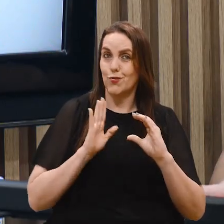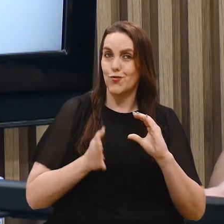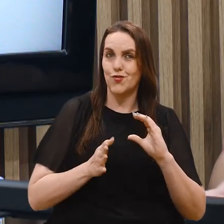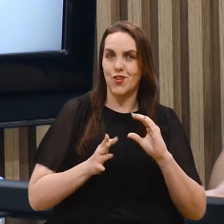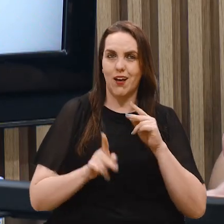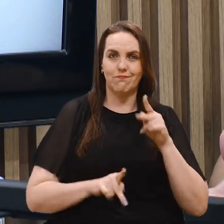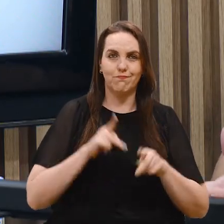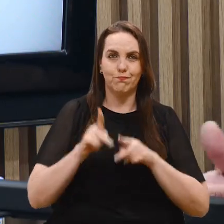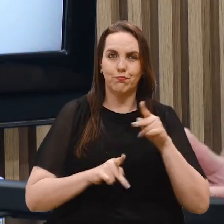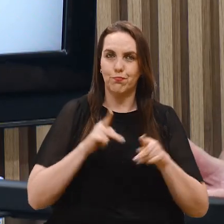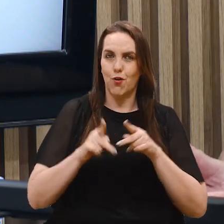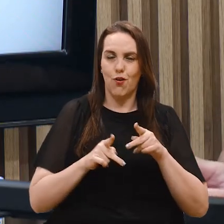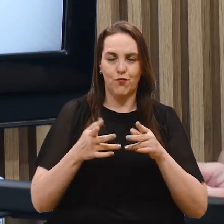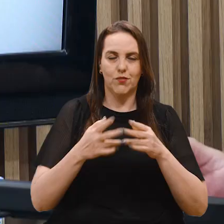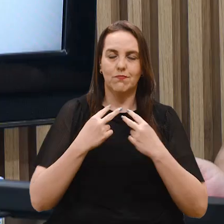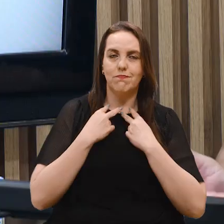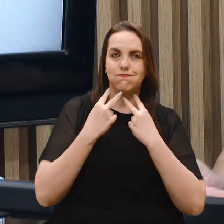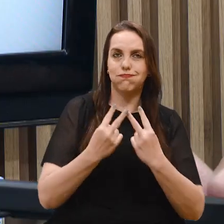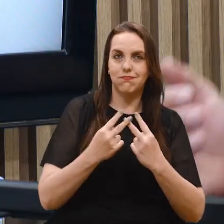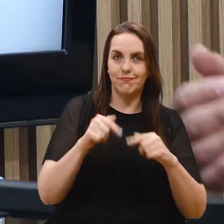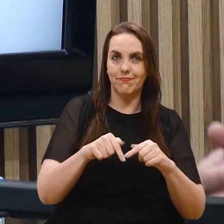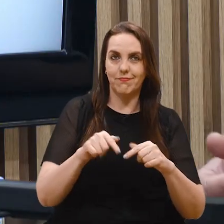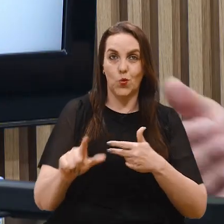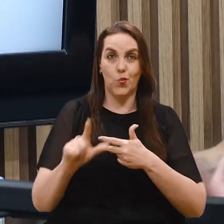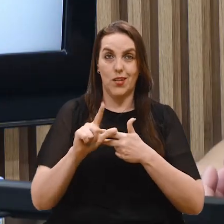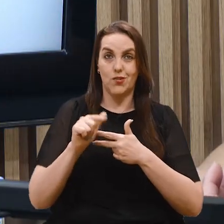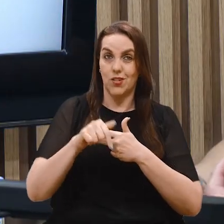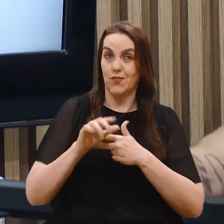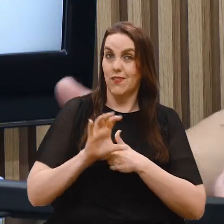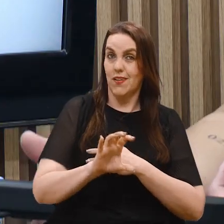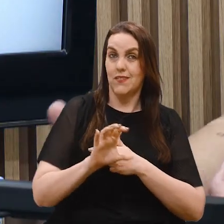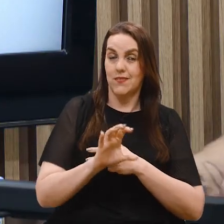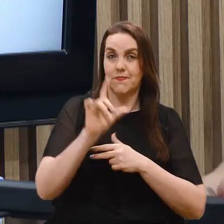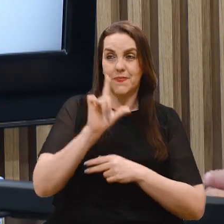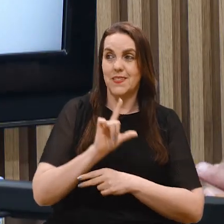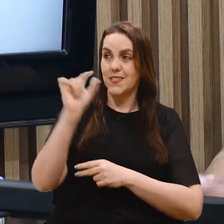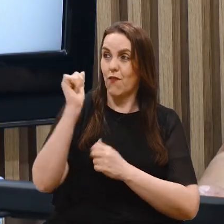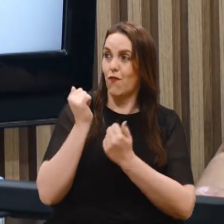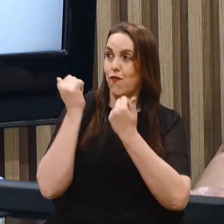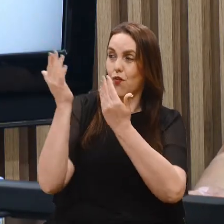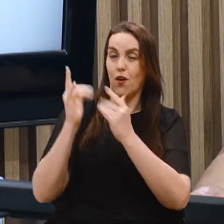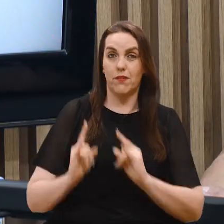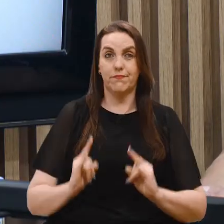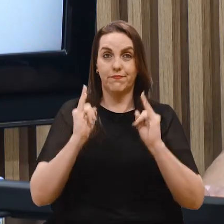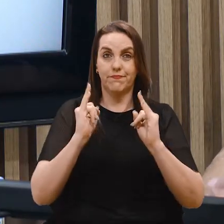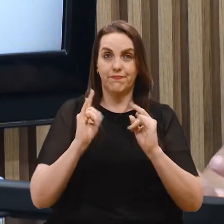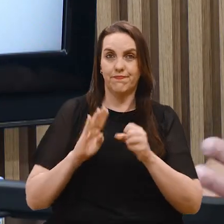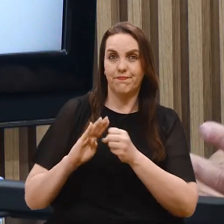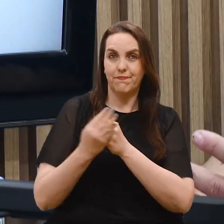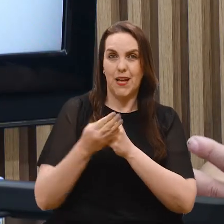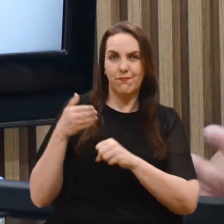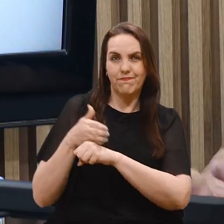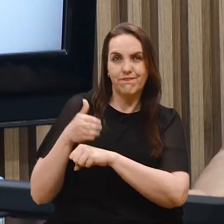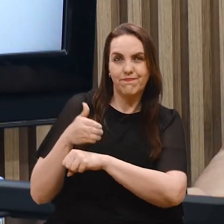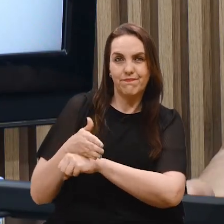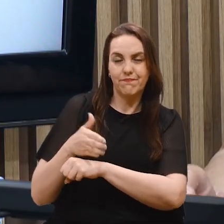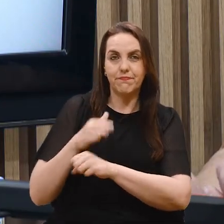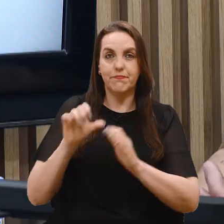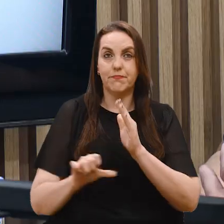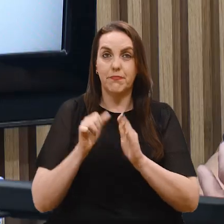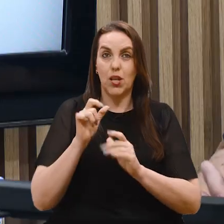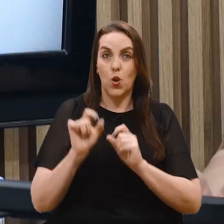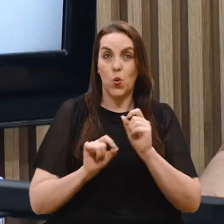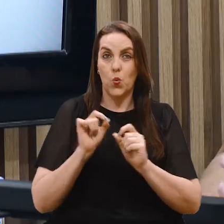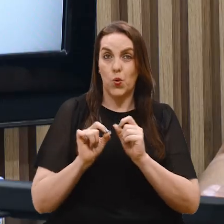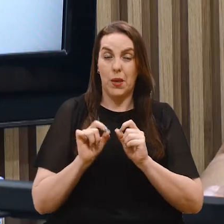né? O Legislativo. E quando sai do prédio, entra nos bairros, né? E nada melhor do que